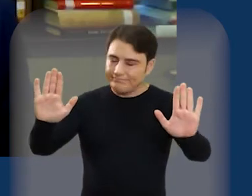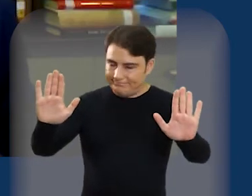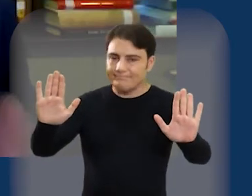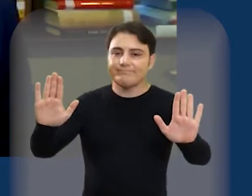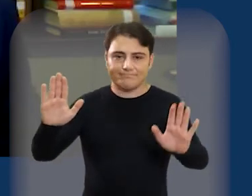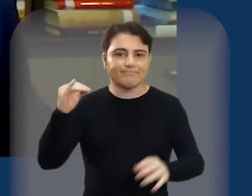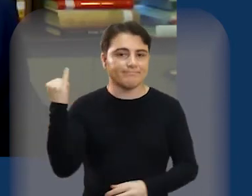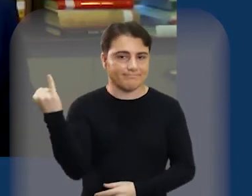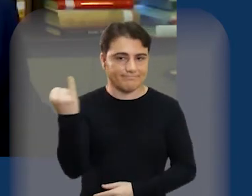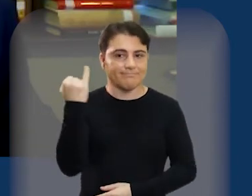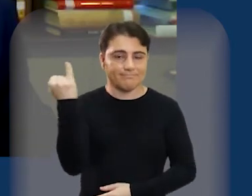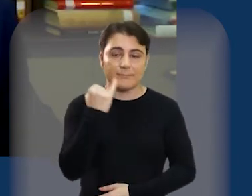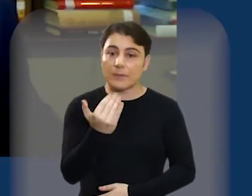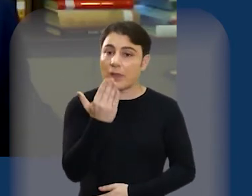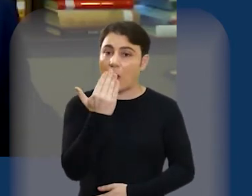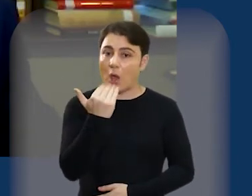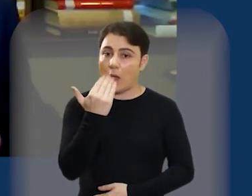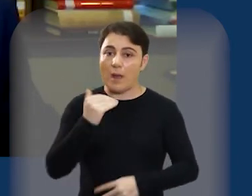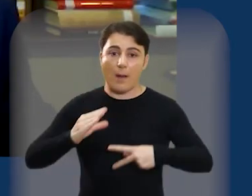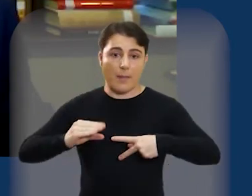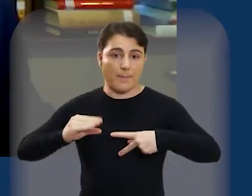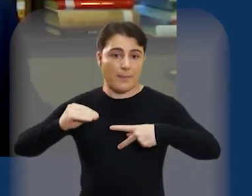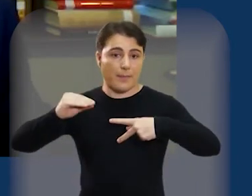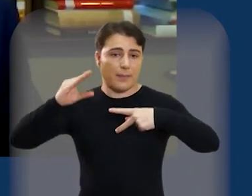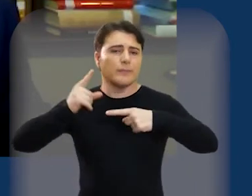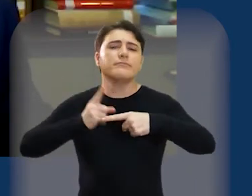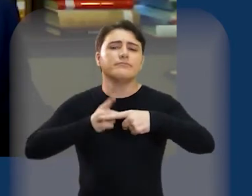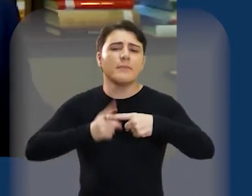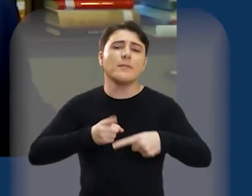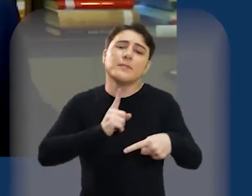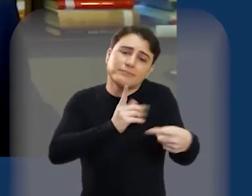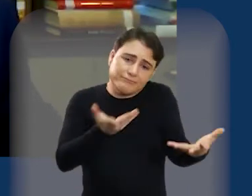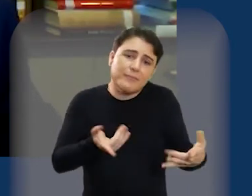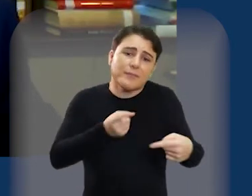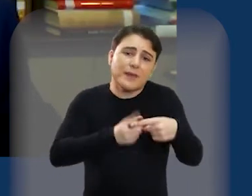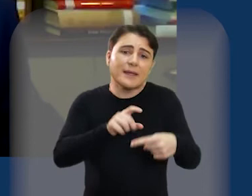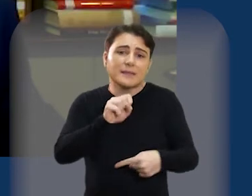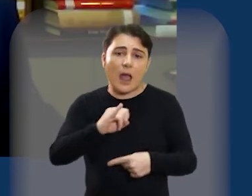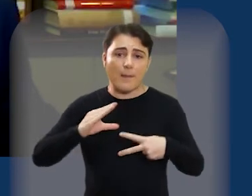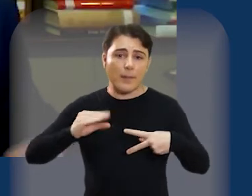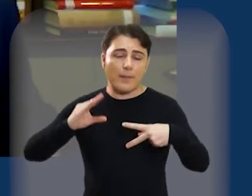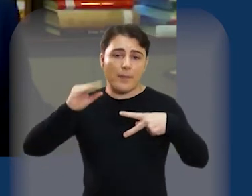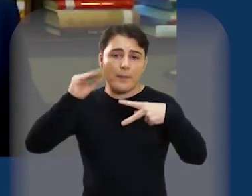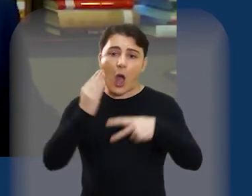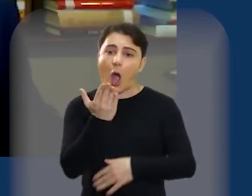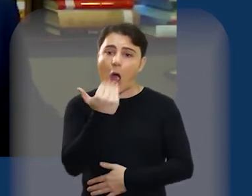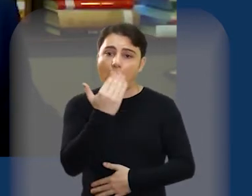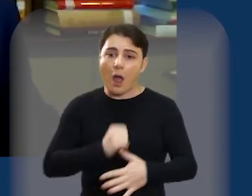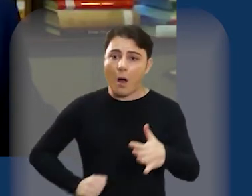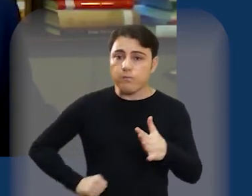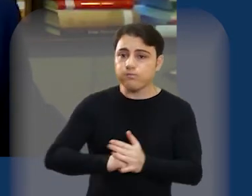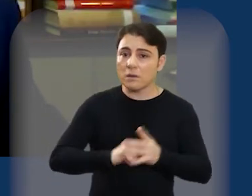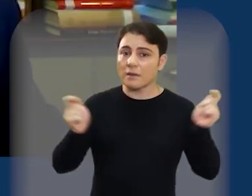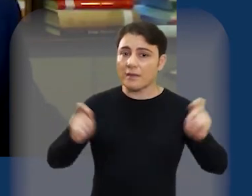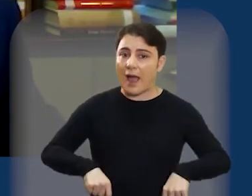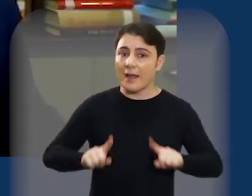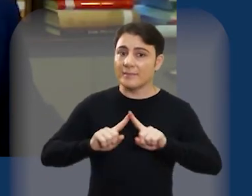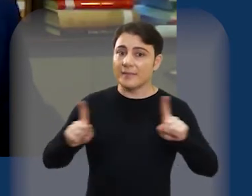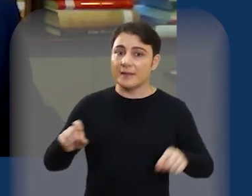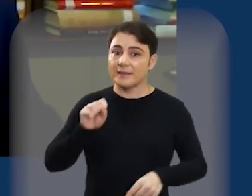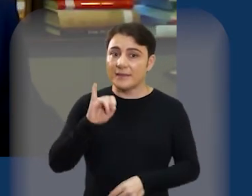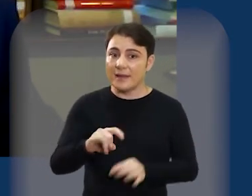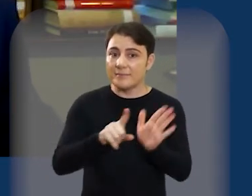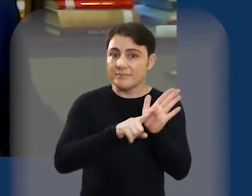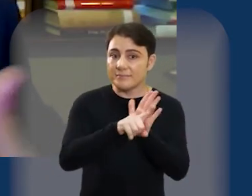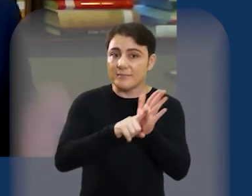dá saciedade. Então, se a gente for analisar os macronutrientes, proteínas, carboidratos e gorduras,